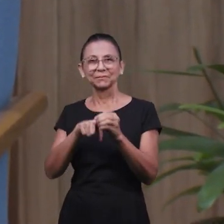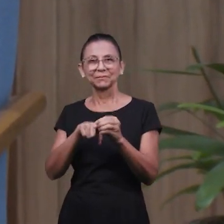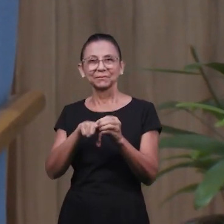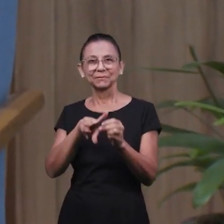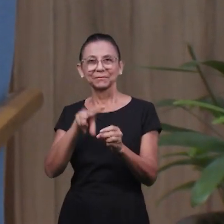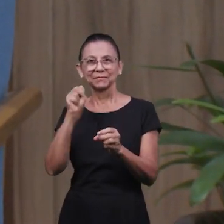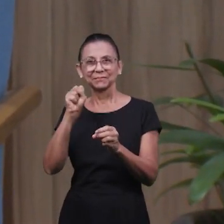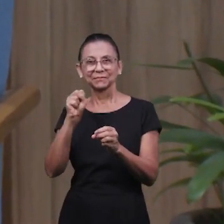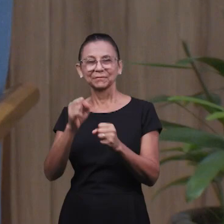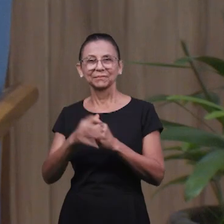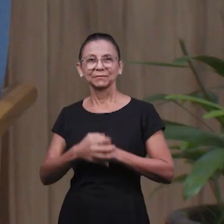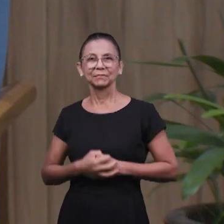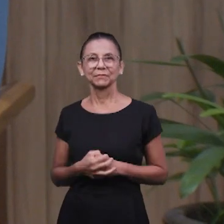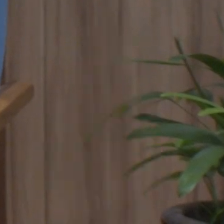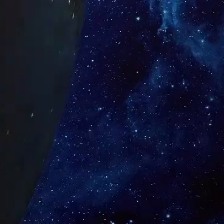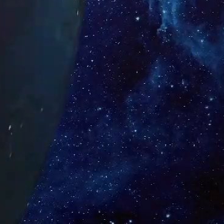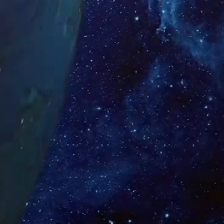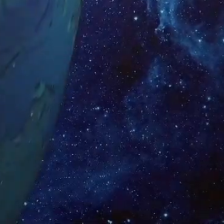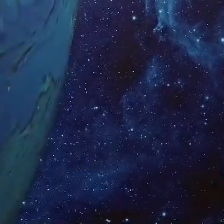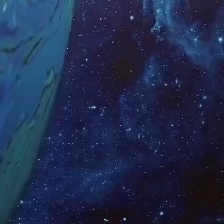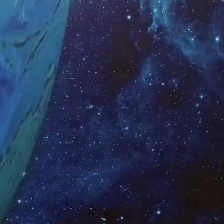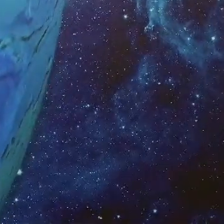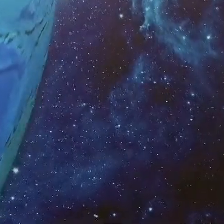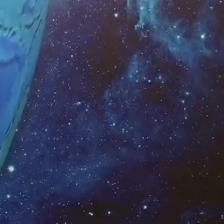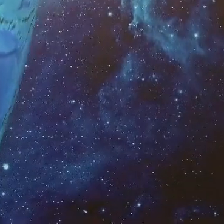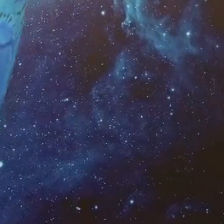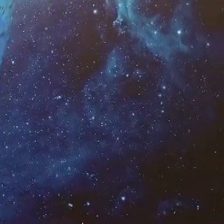Senhor Jesus vem!